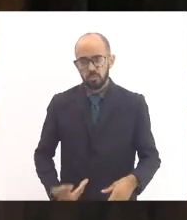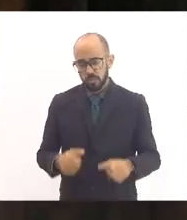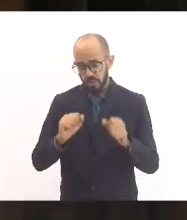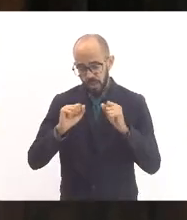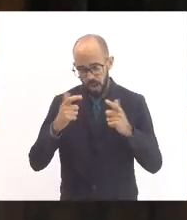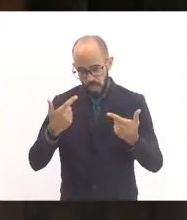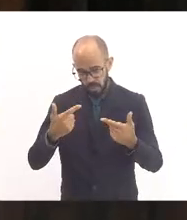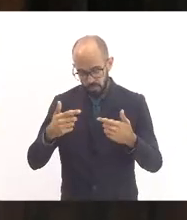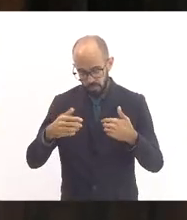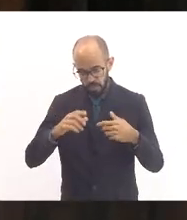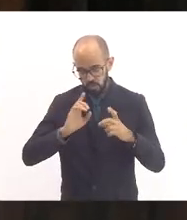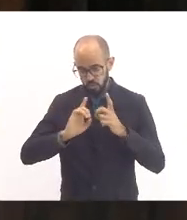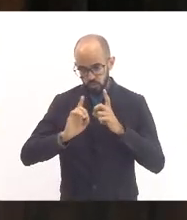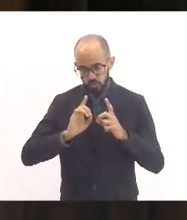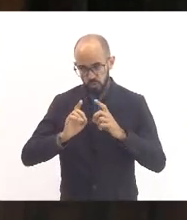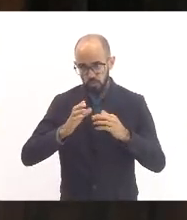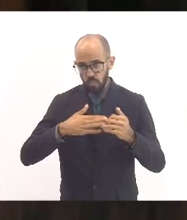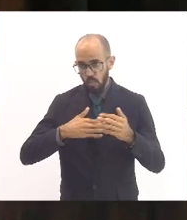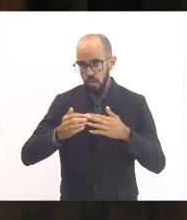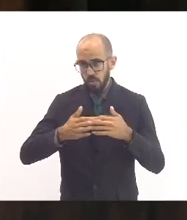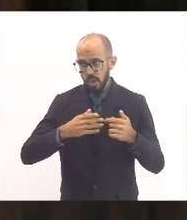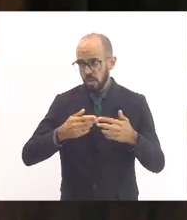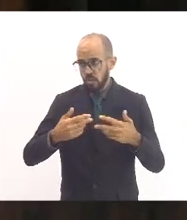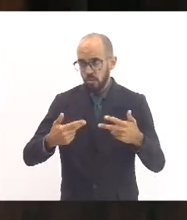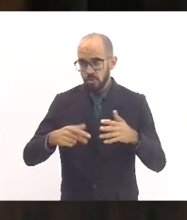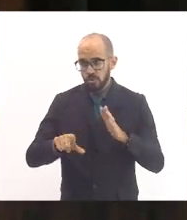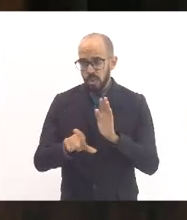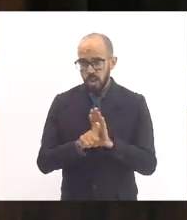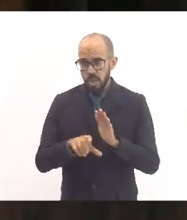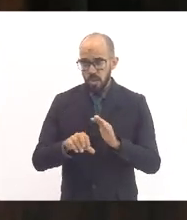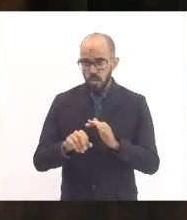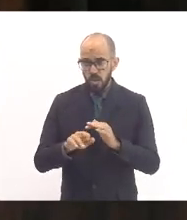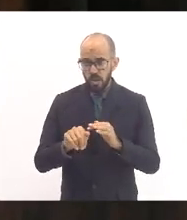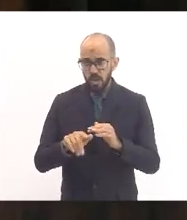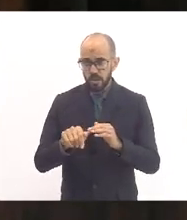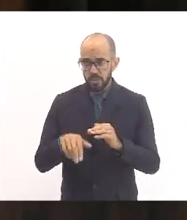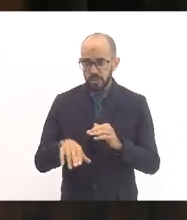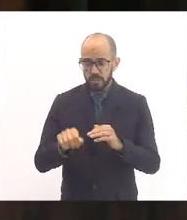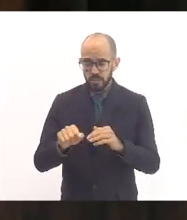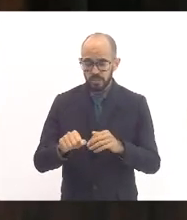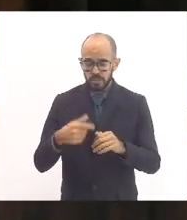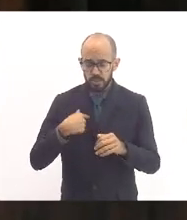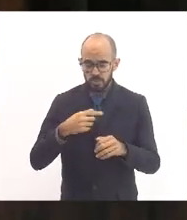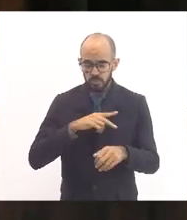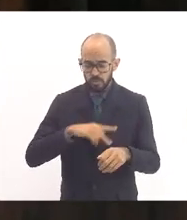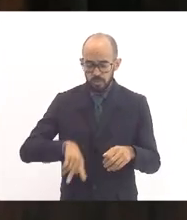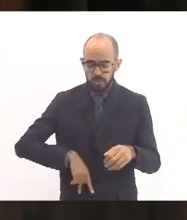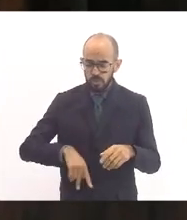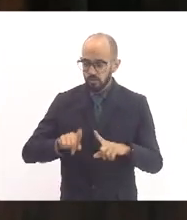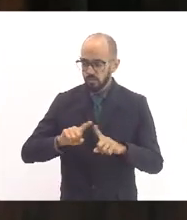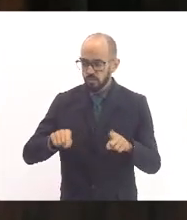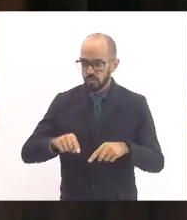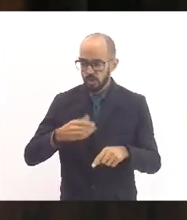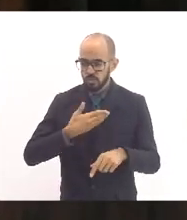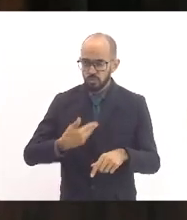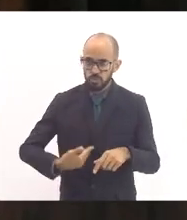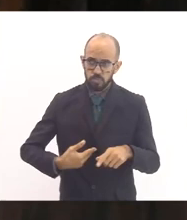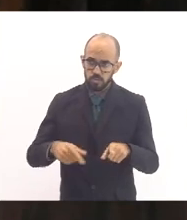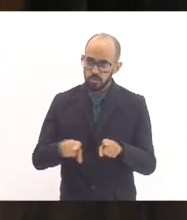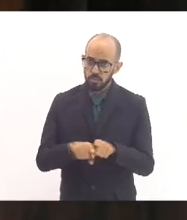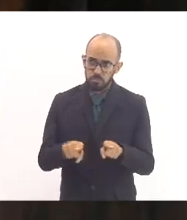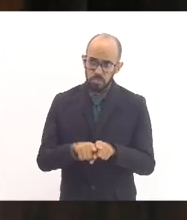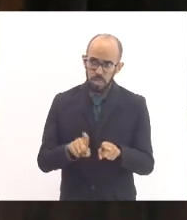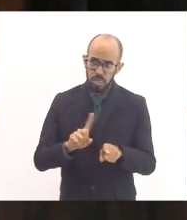para discutir qualquer aspecto da lei orgânica como presidente da Comissão de servidores eu também não fui chamado Não tô dizendo